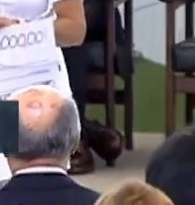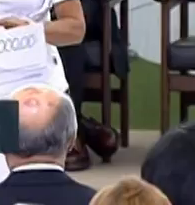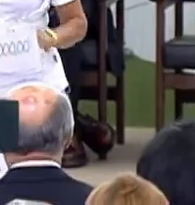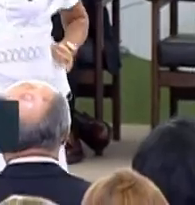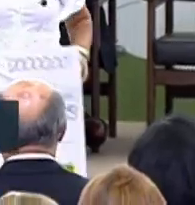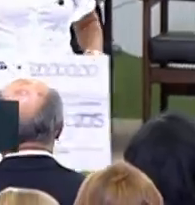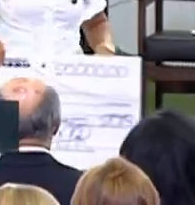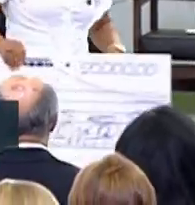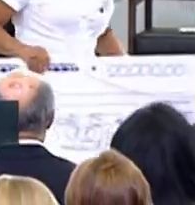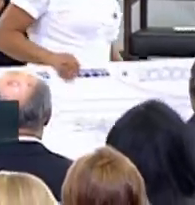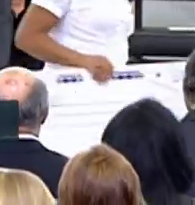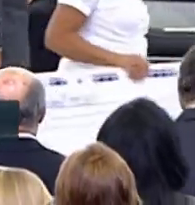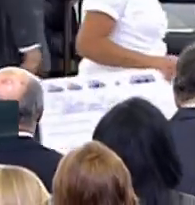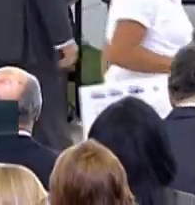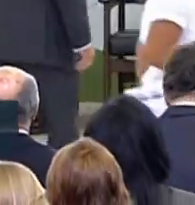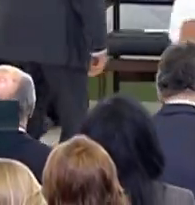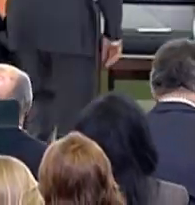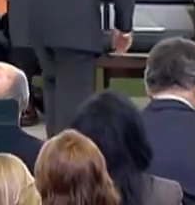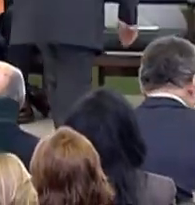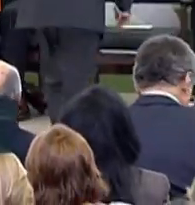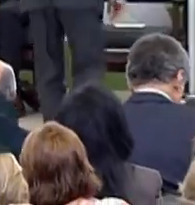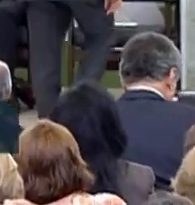E aí